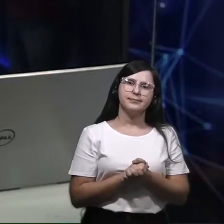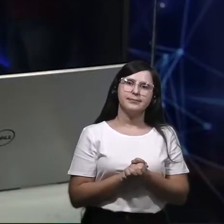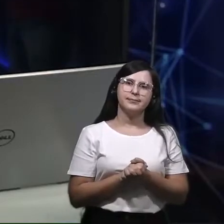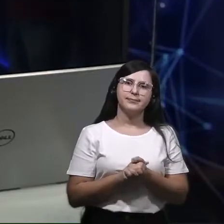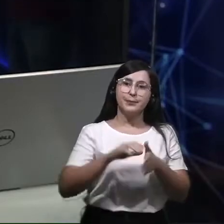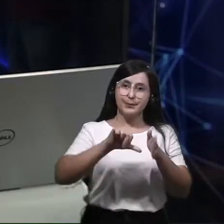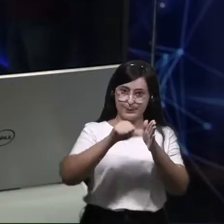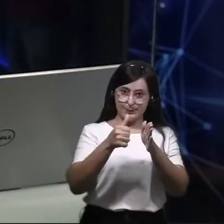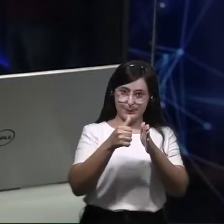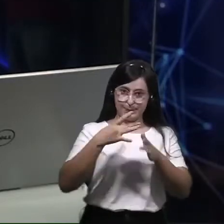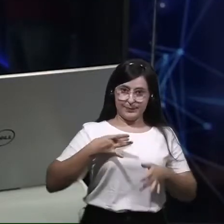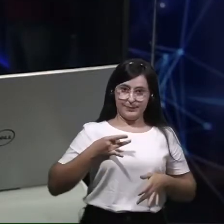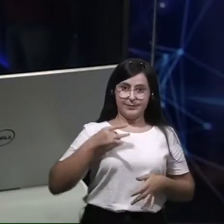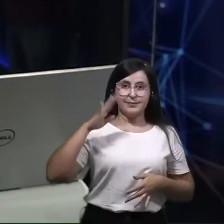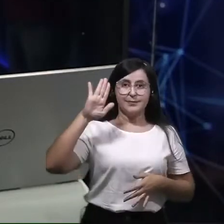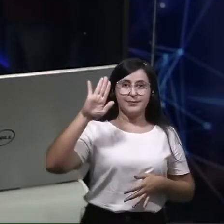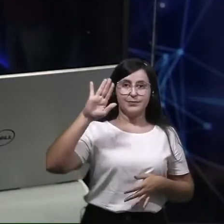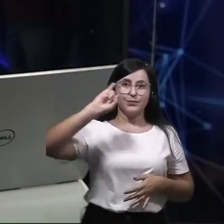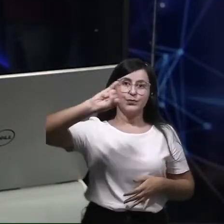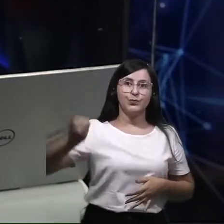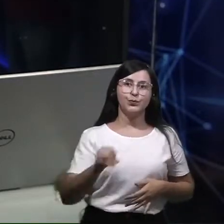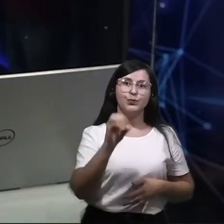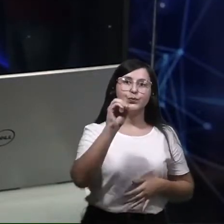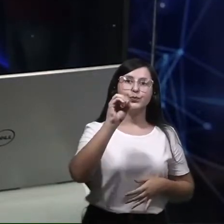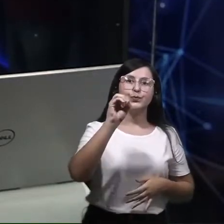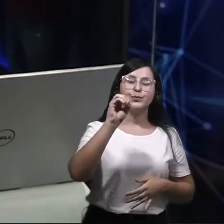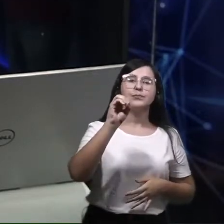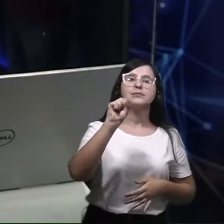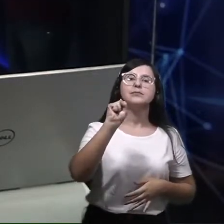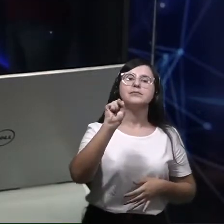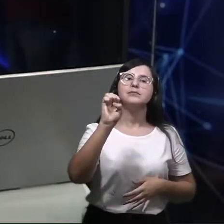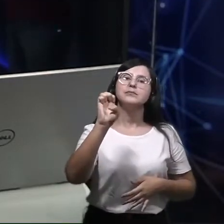O primeiro candidato é o candidato Josevaldo Cowboy.